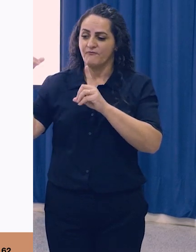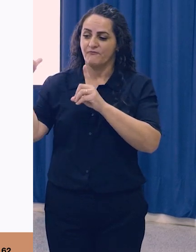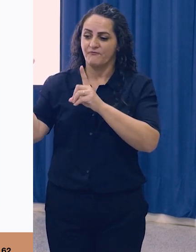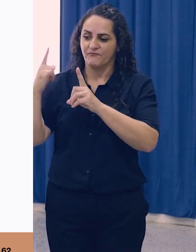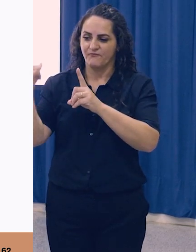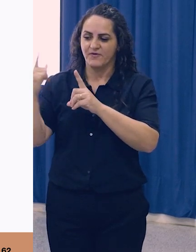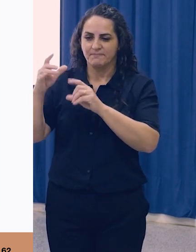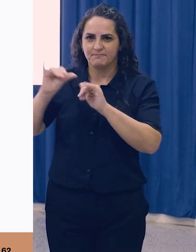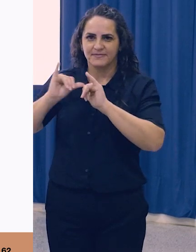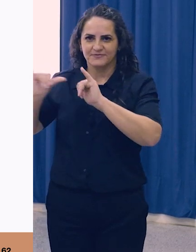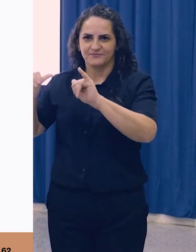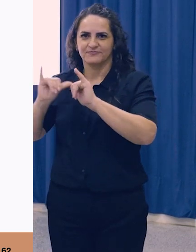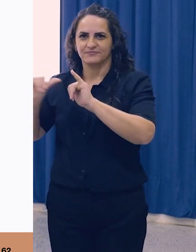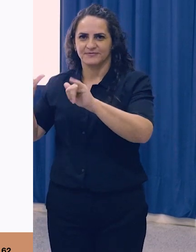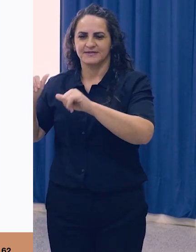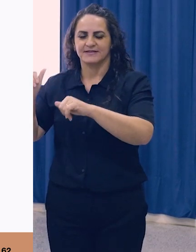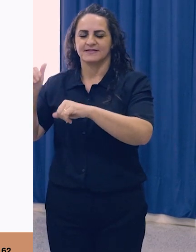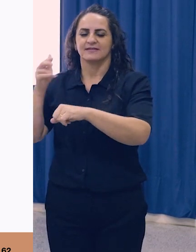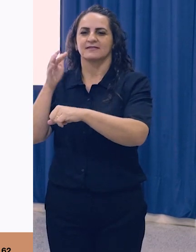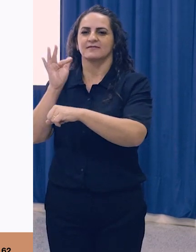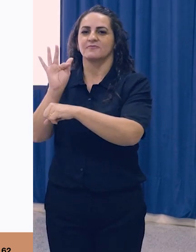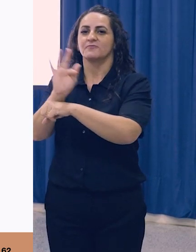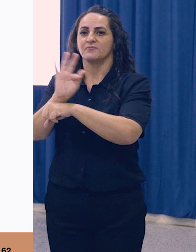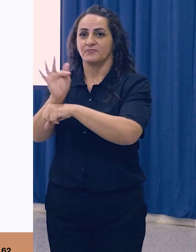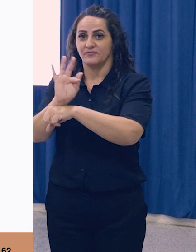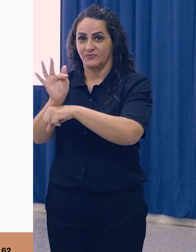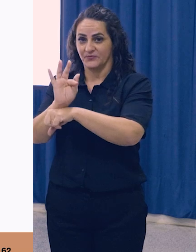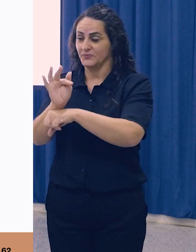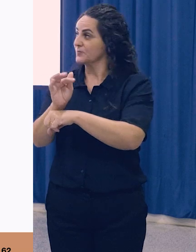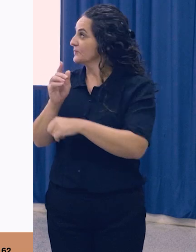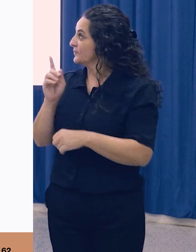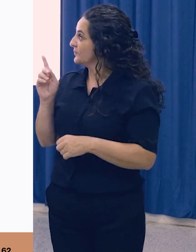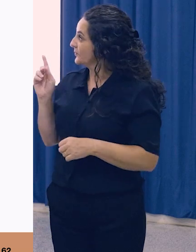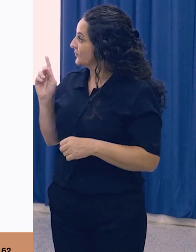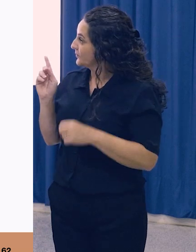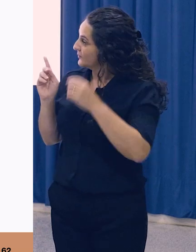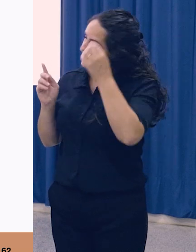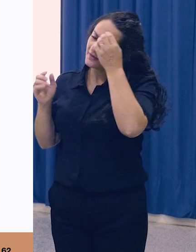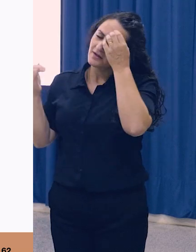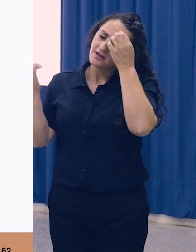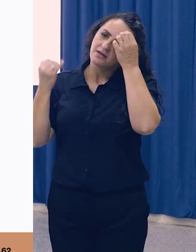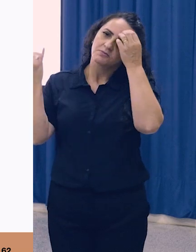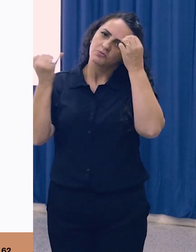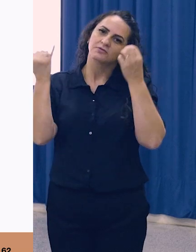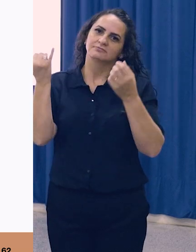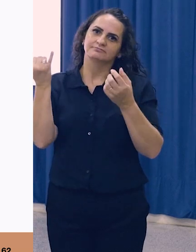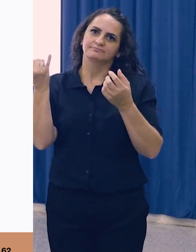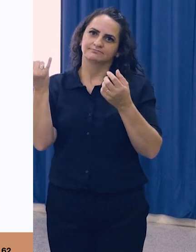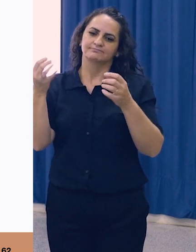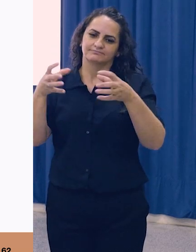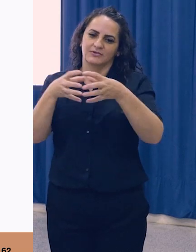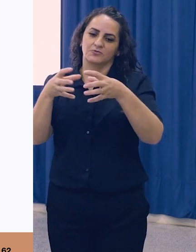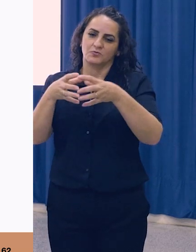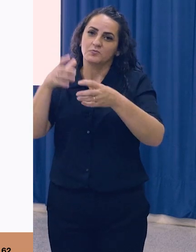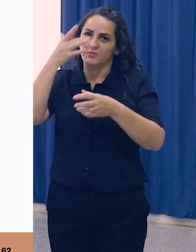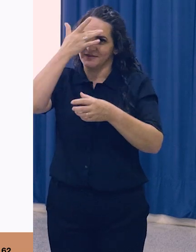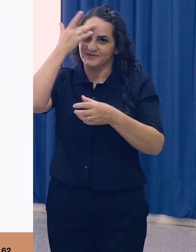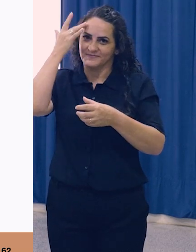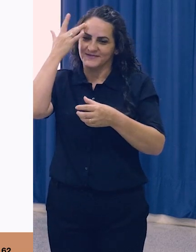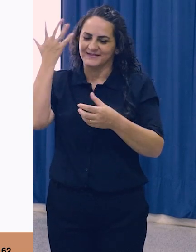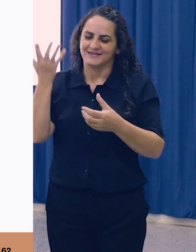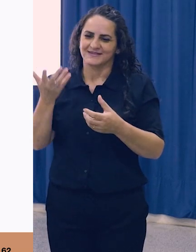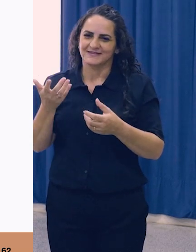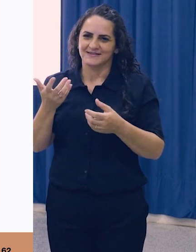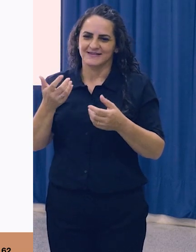filme. Essa é a grande chave da fanbase, o porquê é importante ter uma fanbase. Então, fizeram